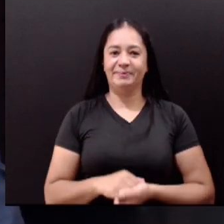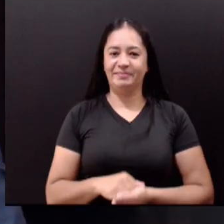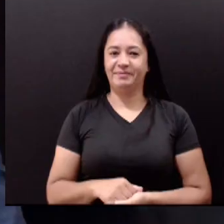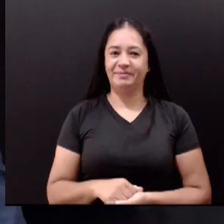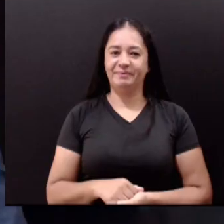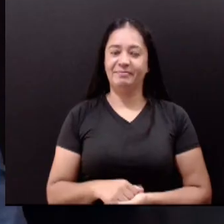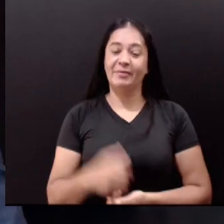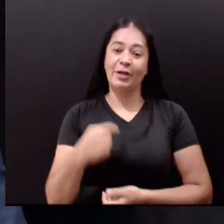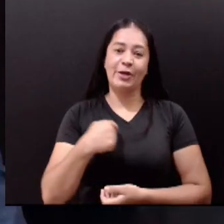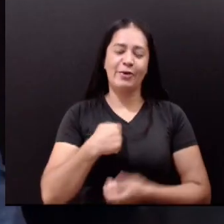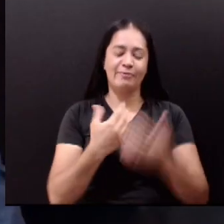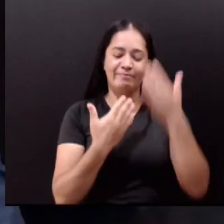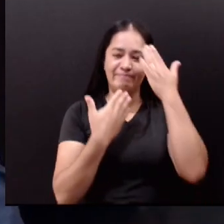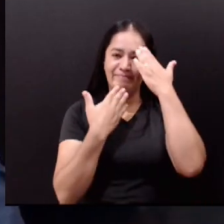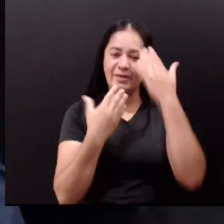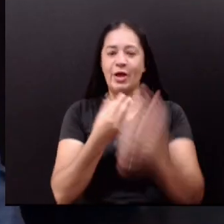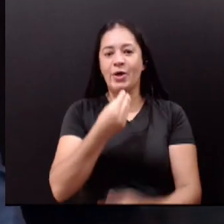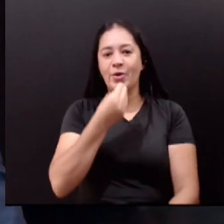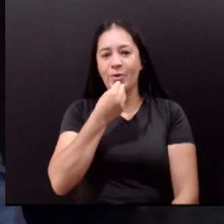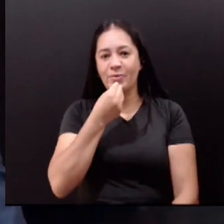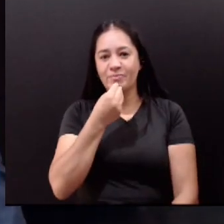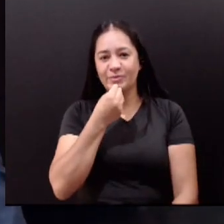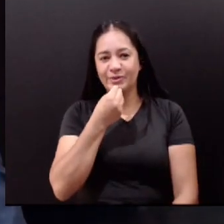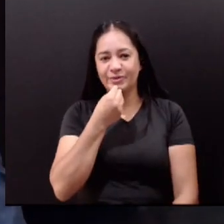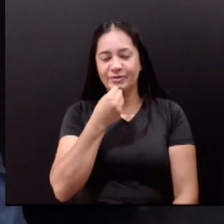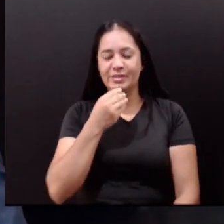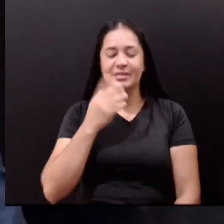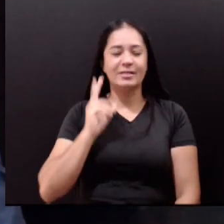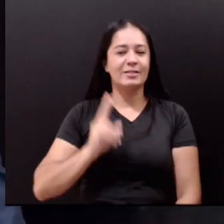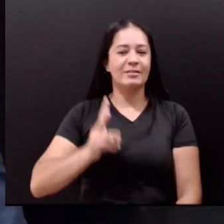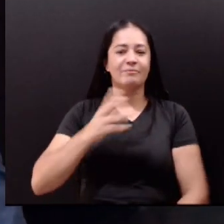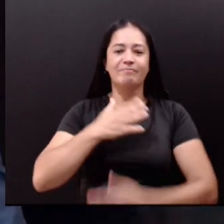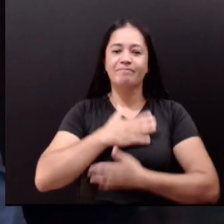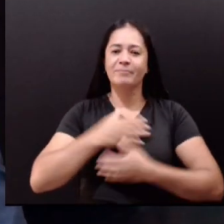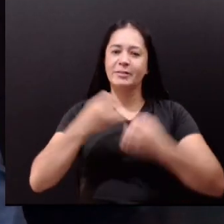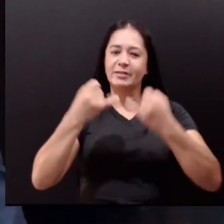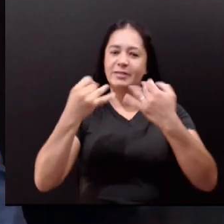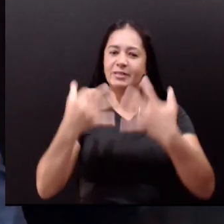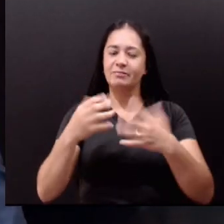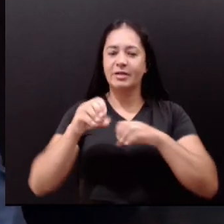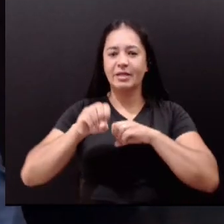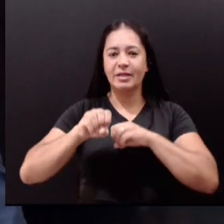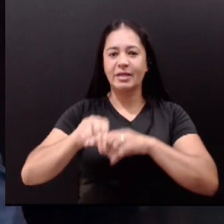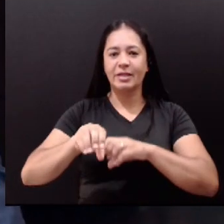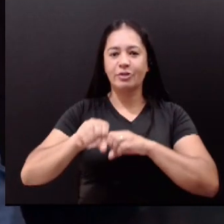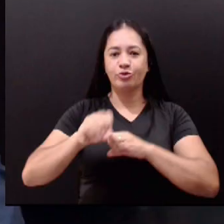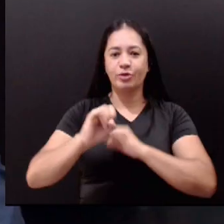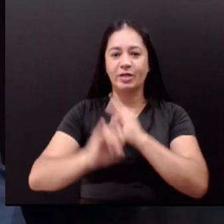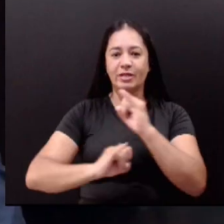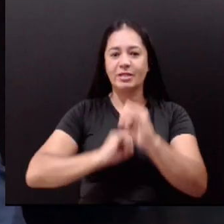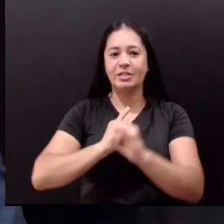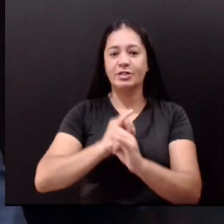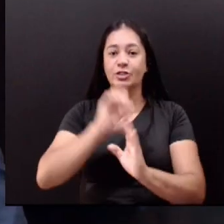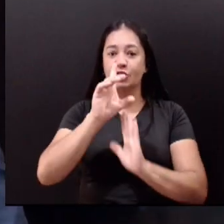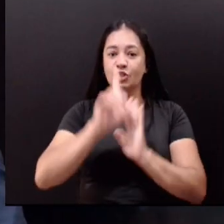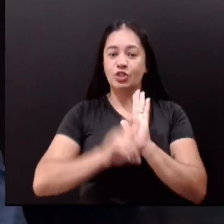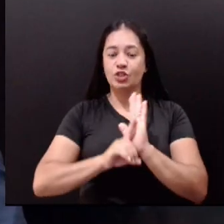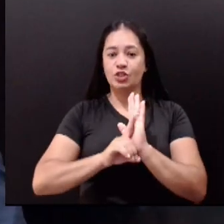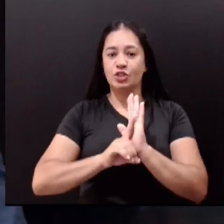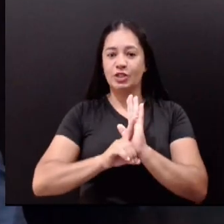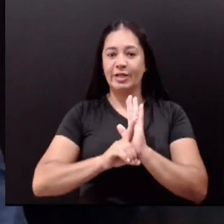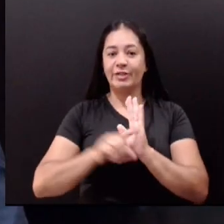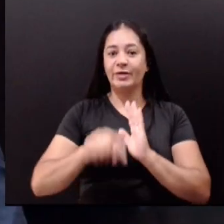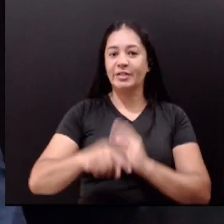essa oportunidade. É sempre um prazer para mim falar sobre educação digital. Como eu disse, a Comissão de Direito Digital aqui da OAB Campinas está empenhada